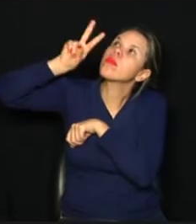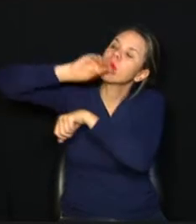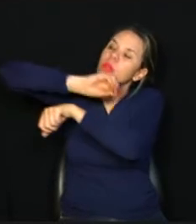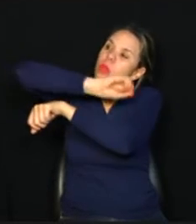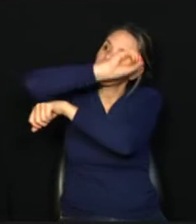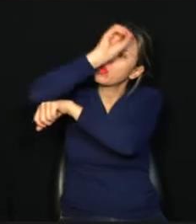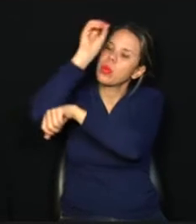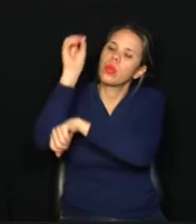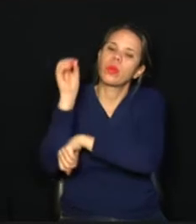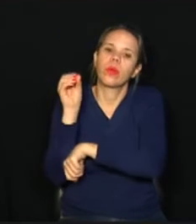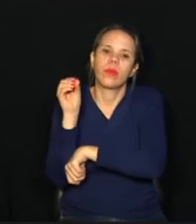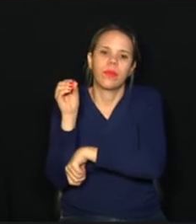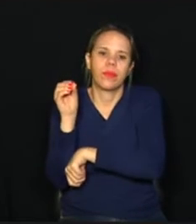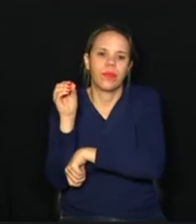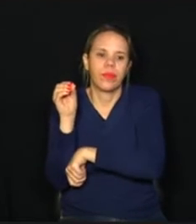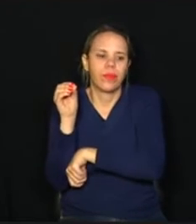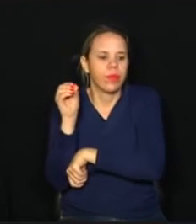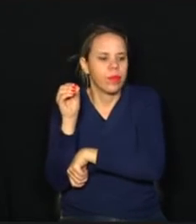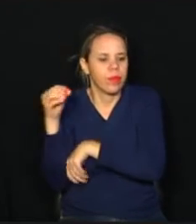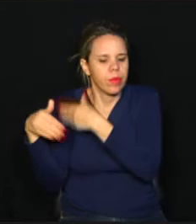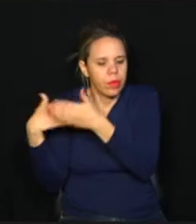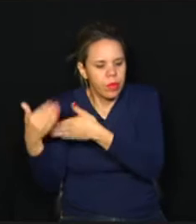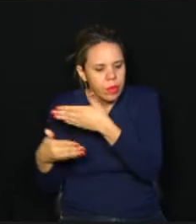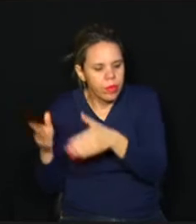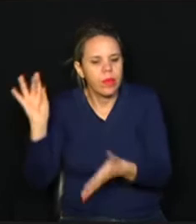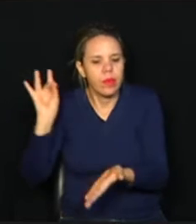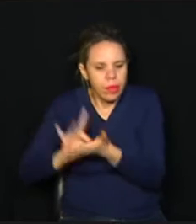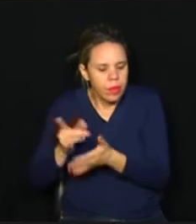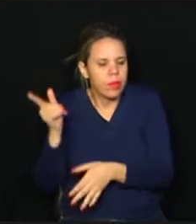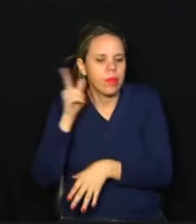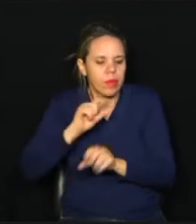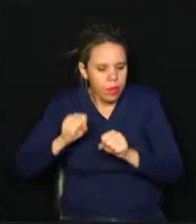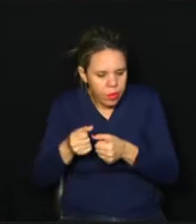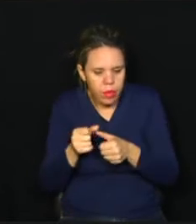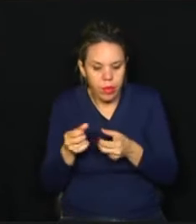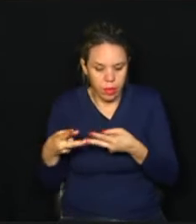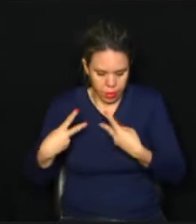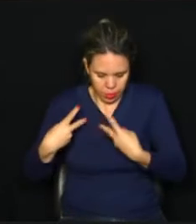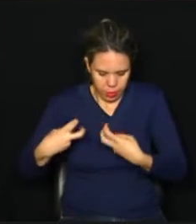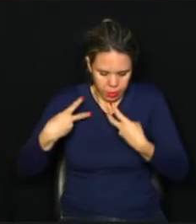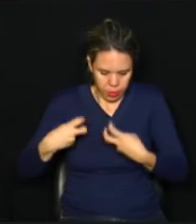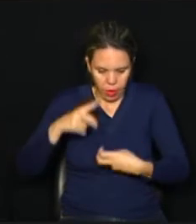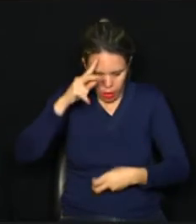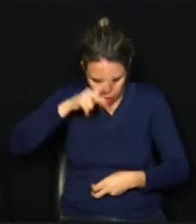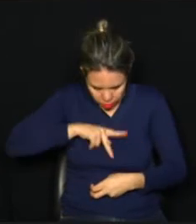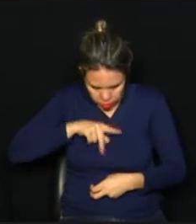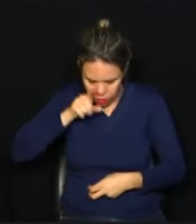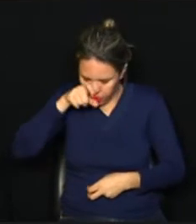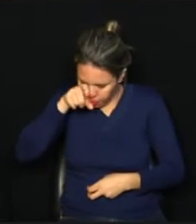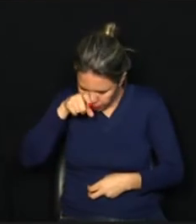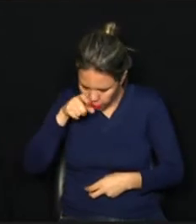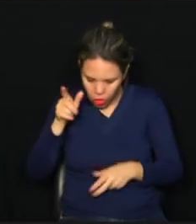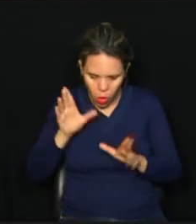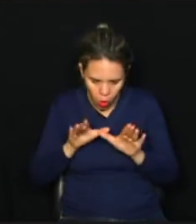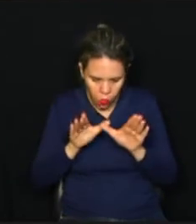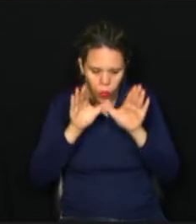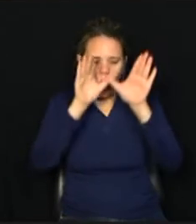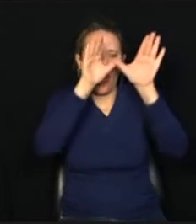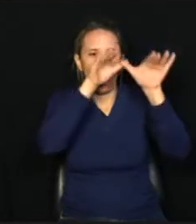nascendo, um belo dia ela de fato consegue perceber que ela é uma águia e ela voa.